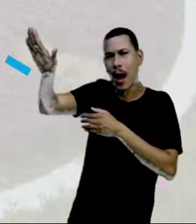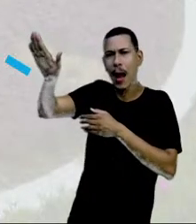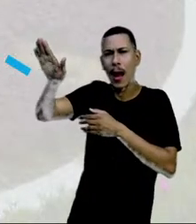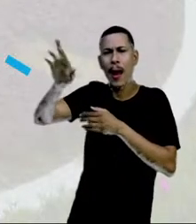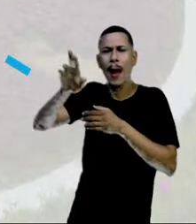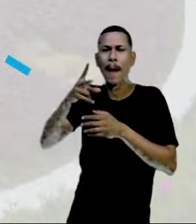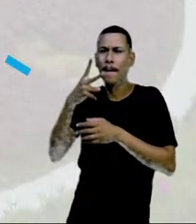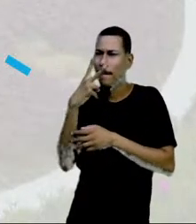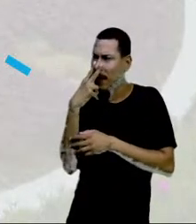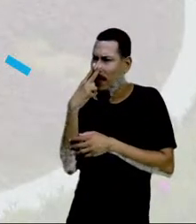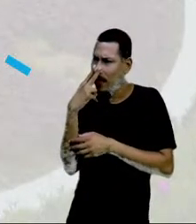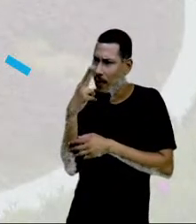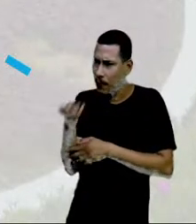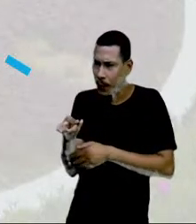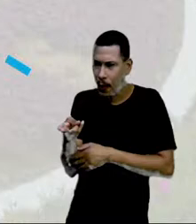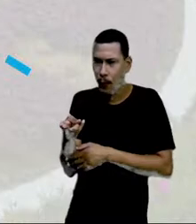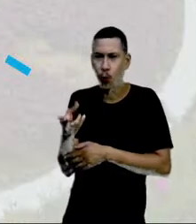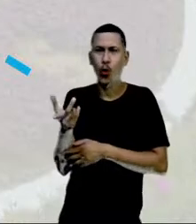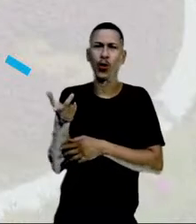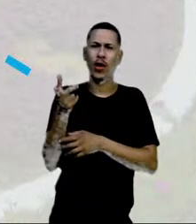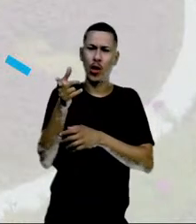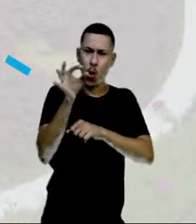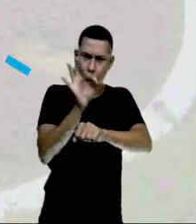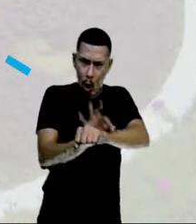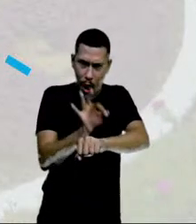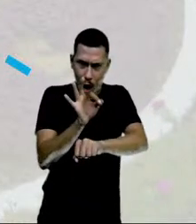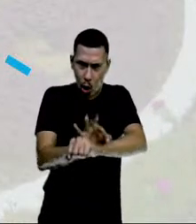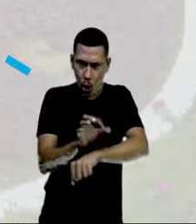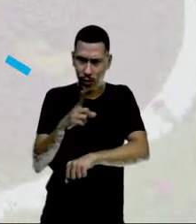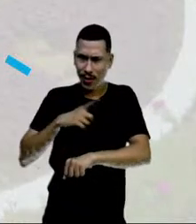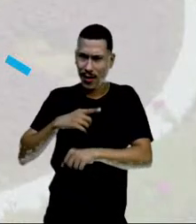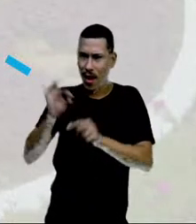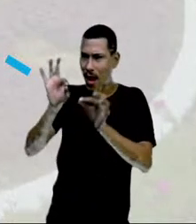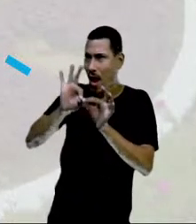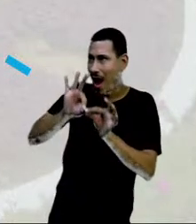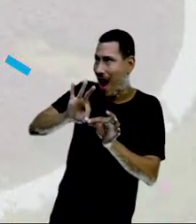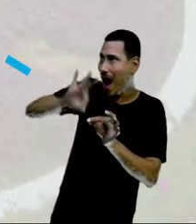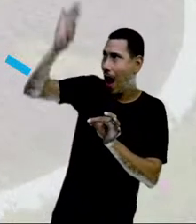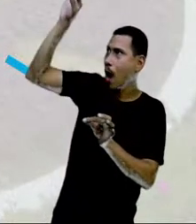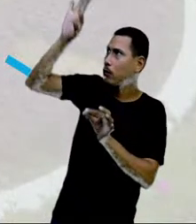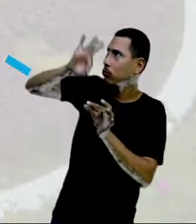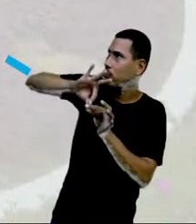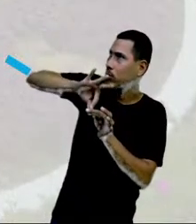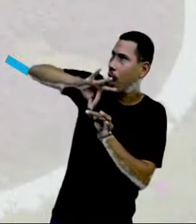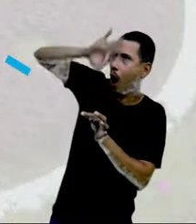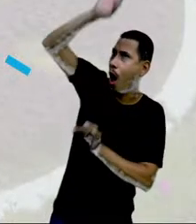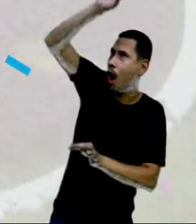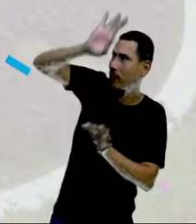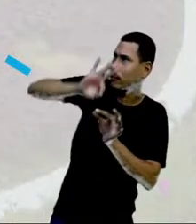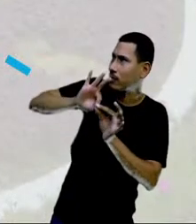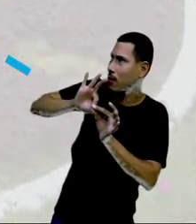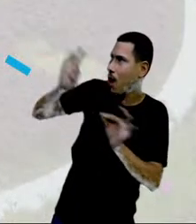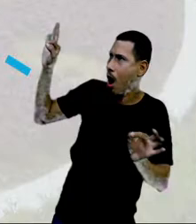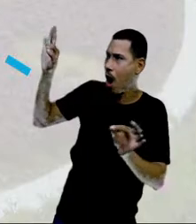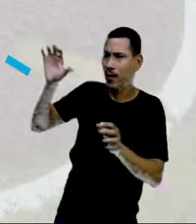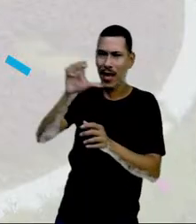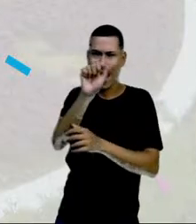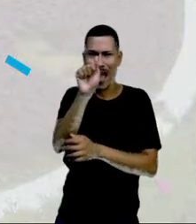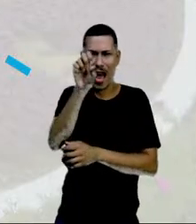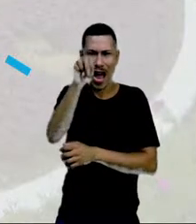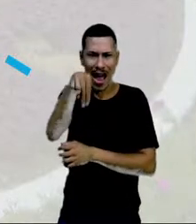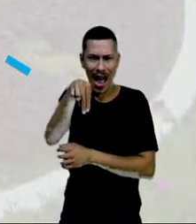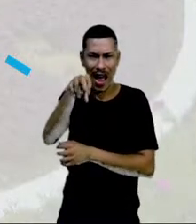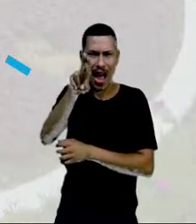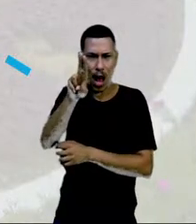ó, uma reta delimitando. E aqui tem outra reta delimitando, outra semi-reta. E